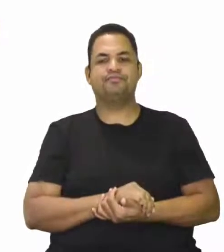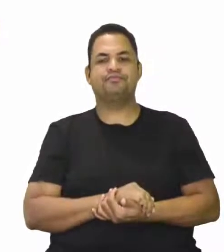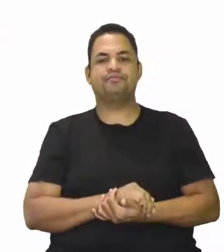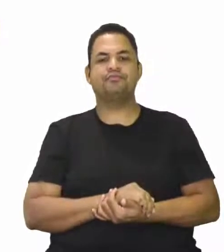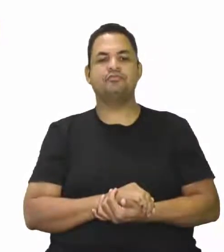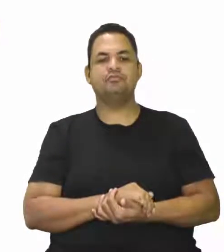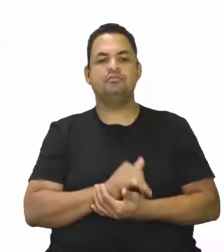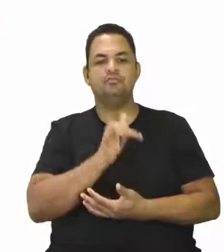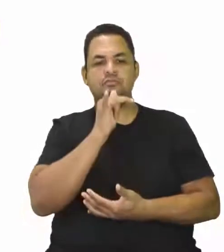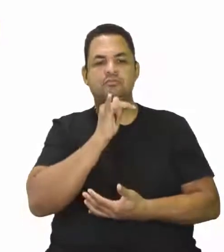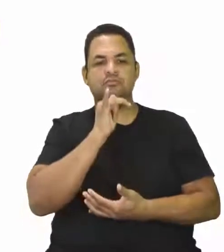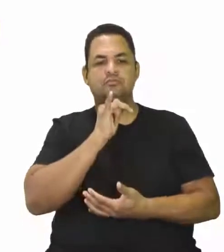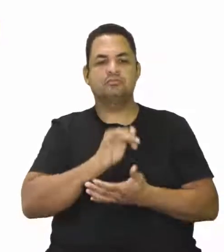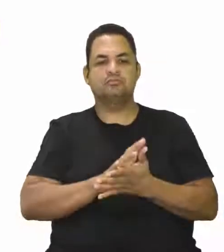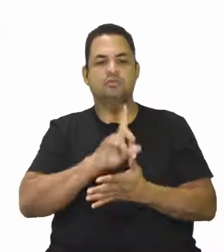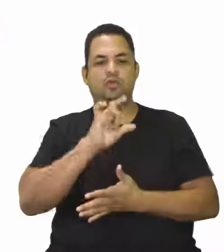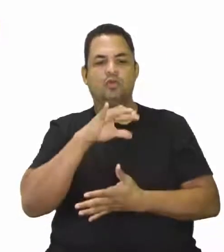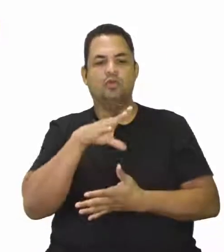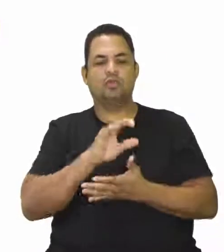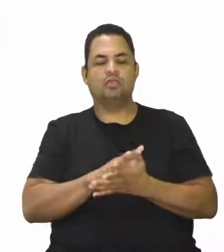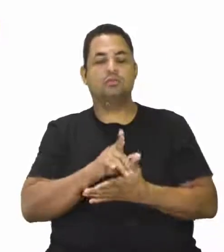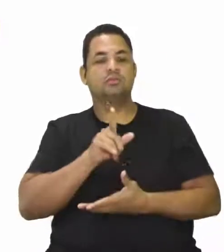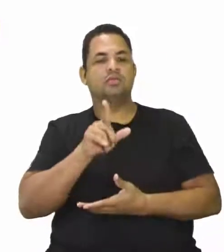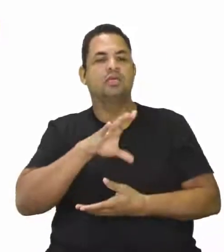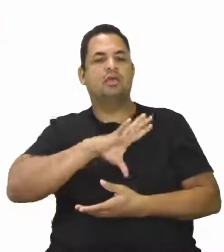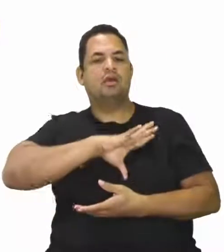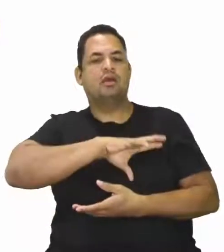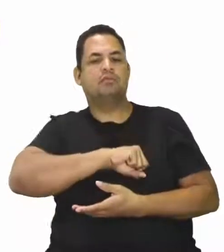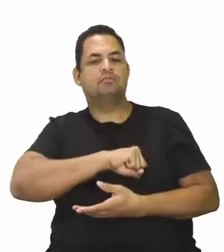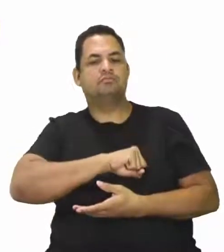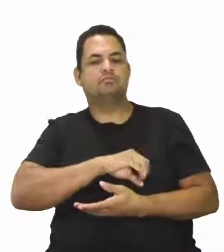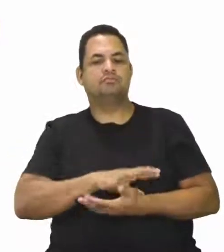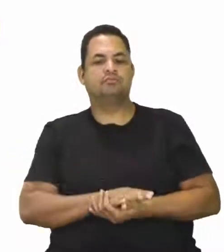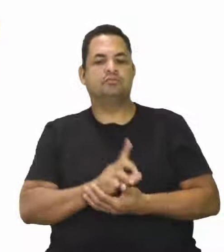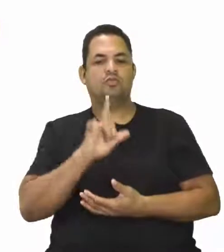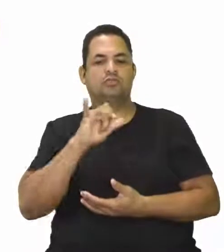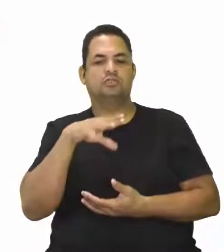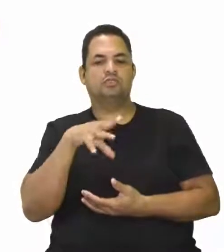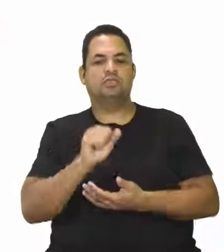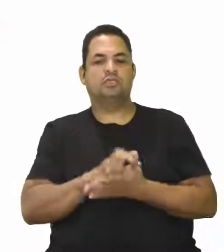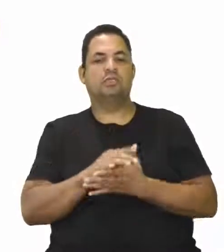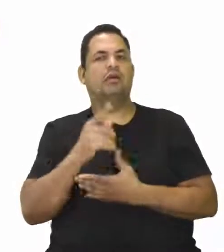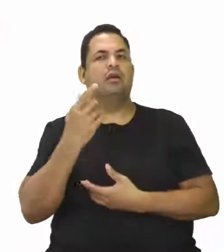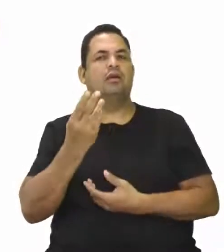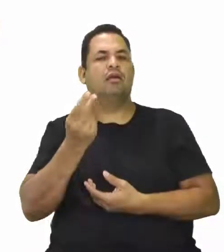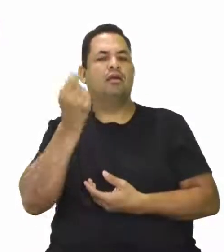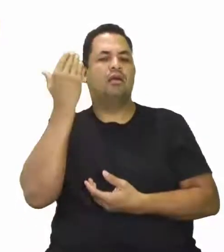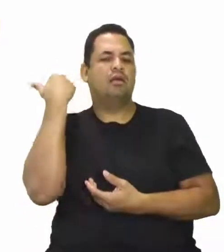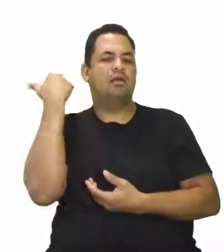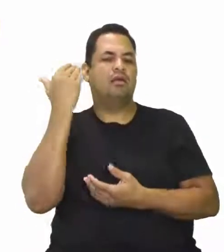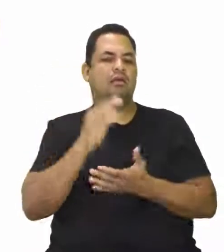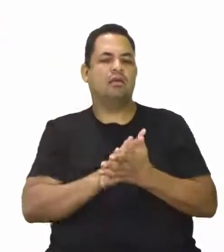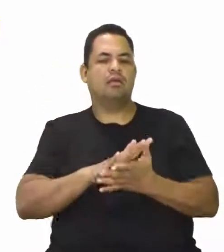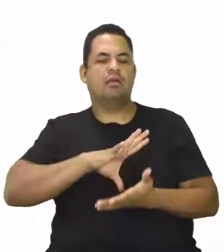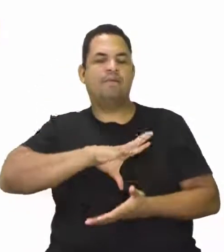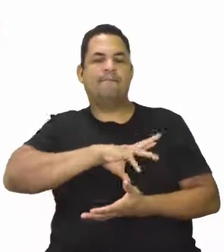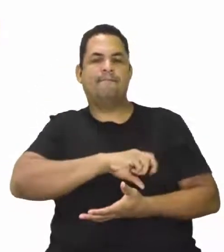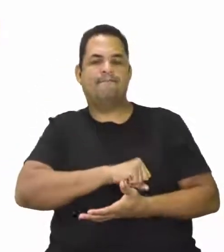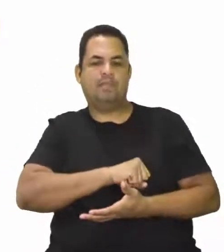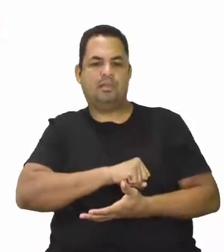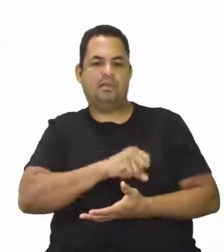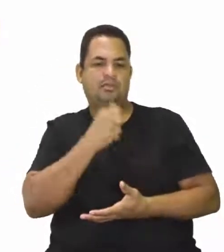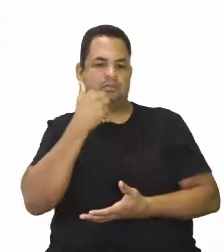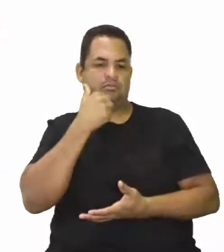Exemplo, Lucas erra amado, Luciana erra amada. Então aqui um